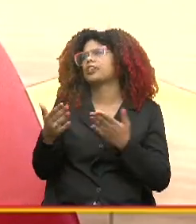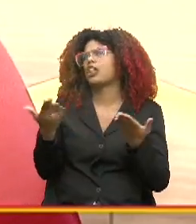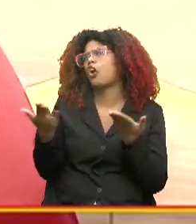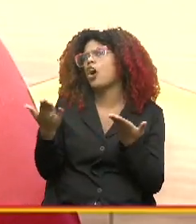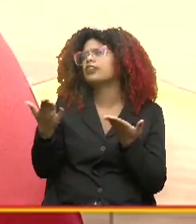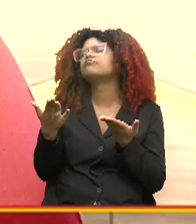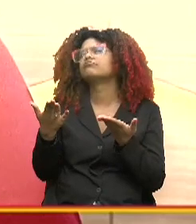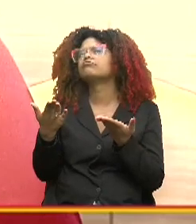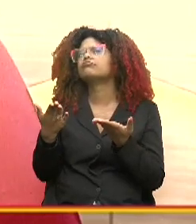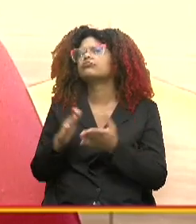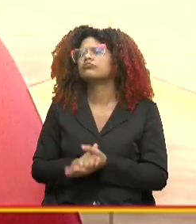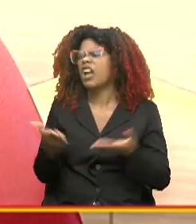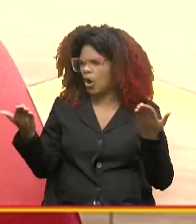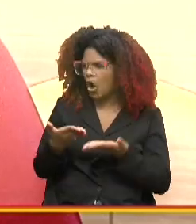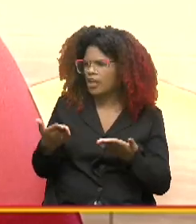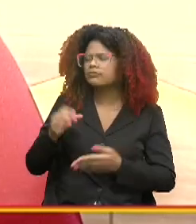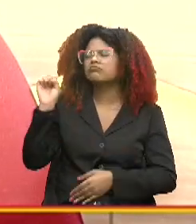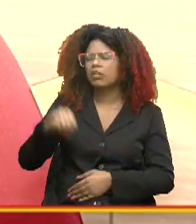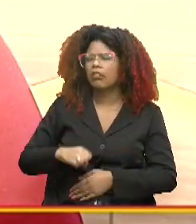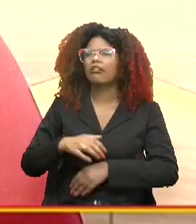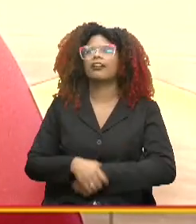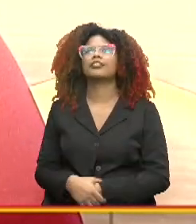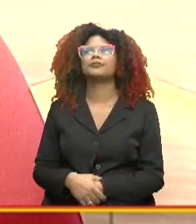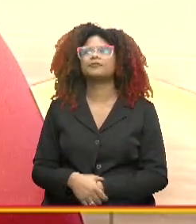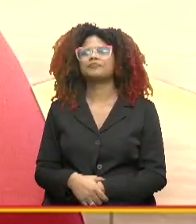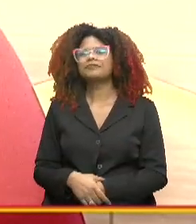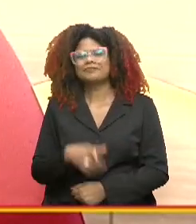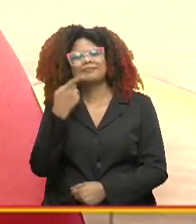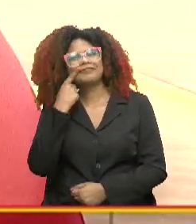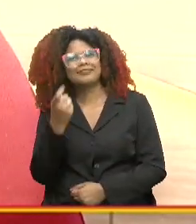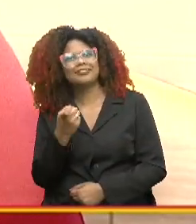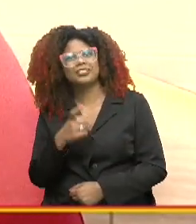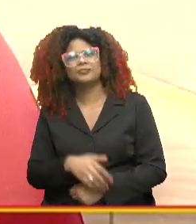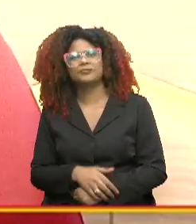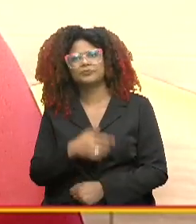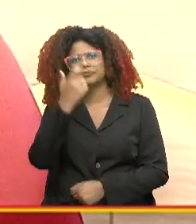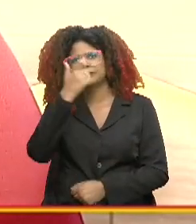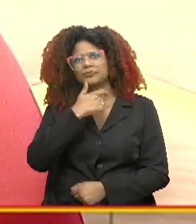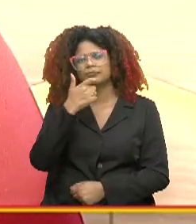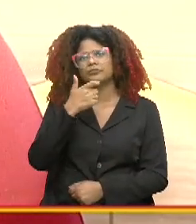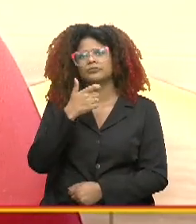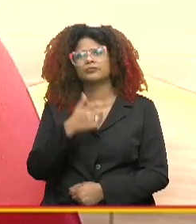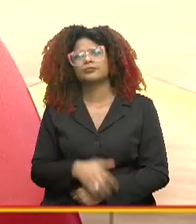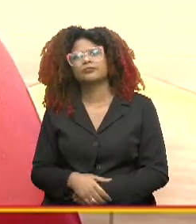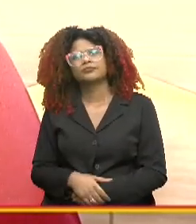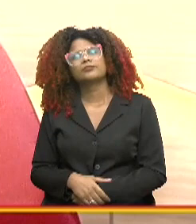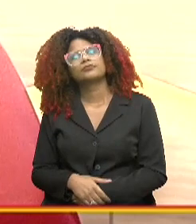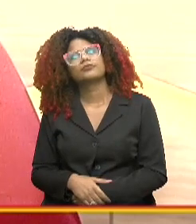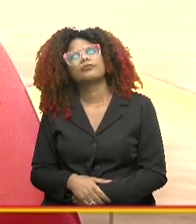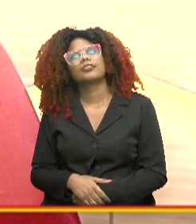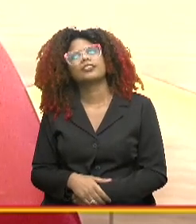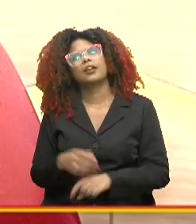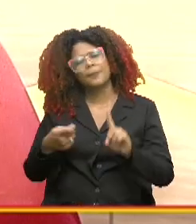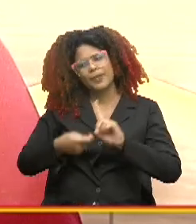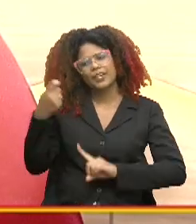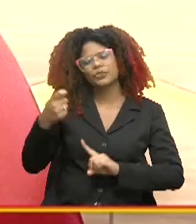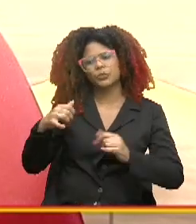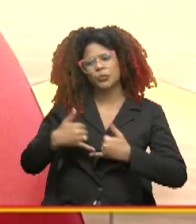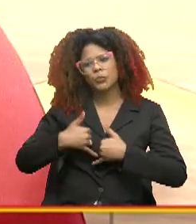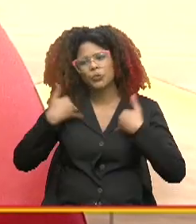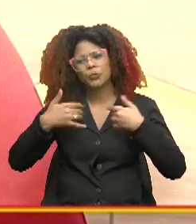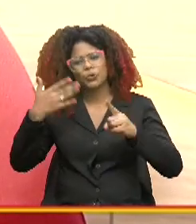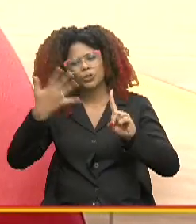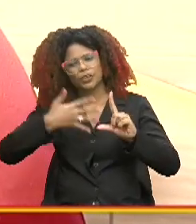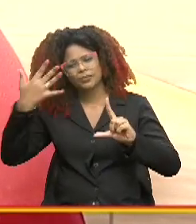agora É agora É agora porque é muito interessante eu acho que daí cabe então a gente tá aí no mês do orgulho LGBT